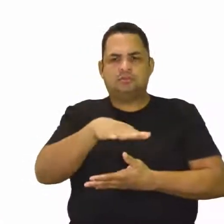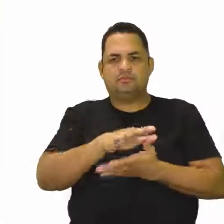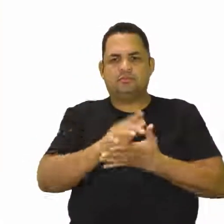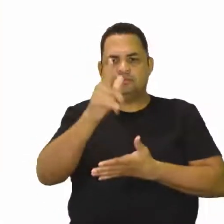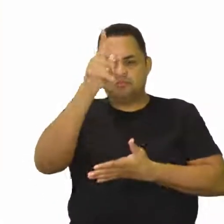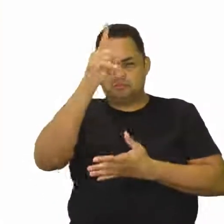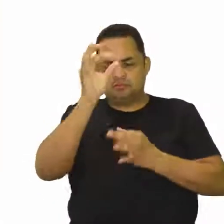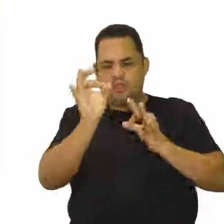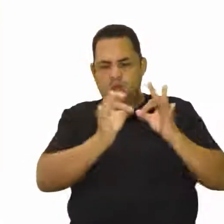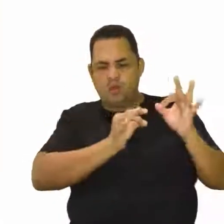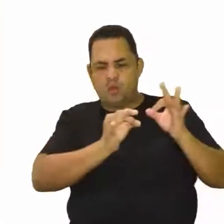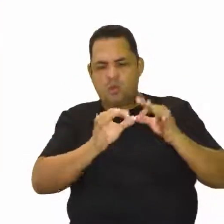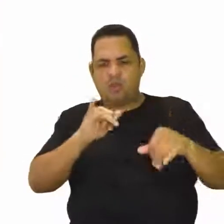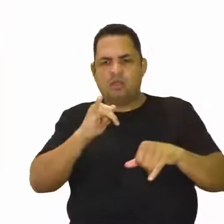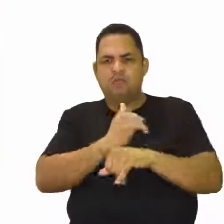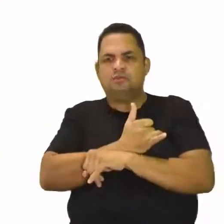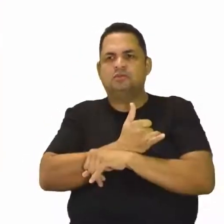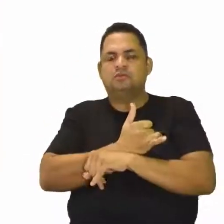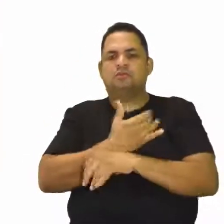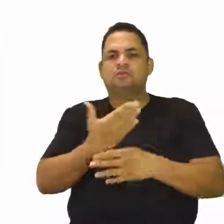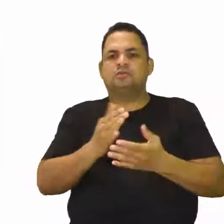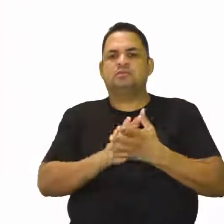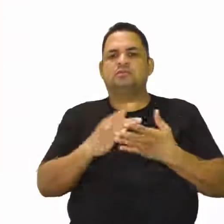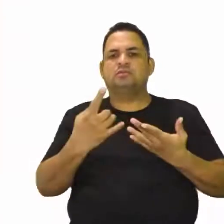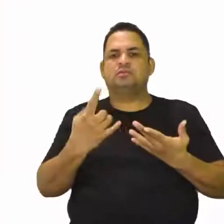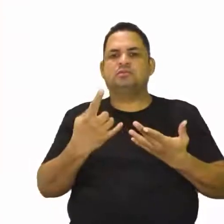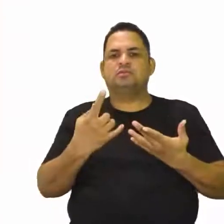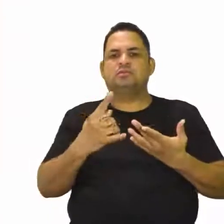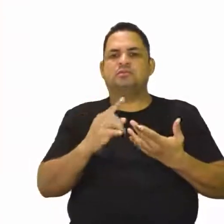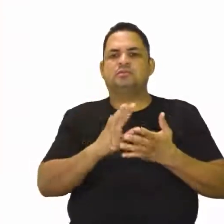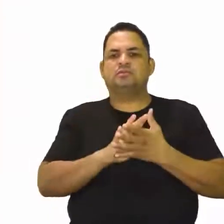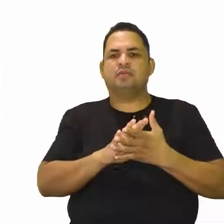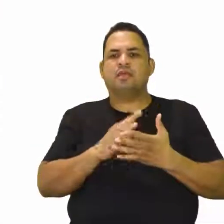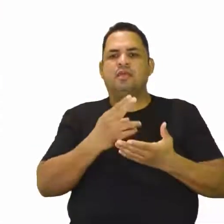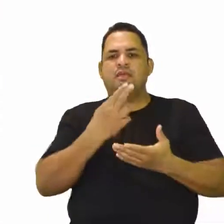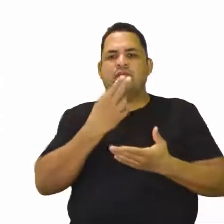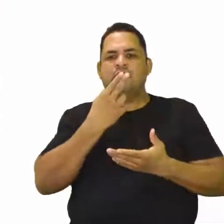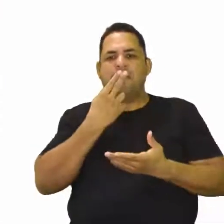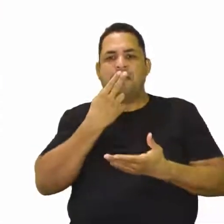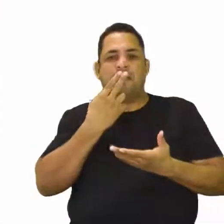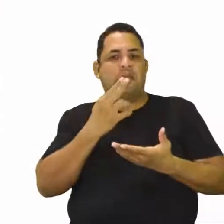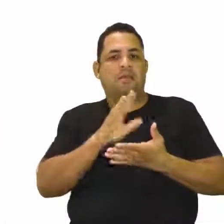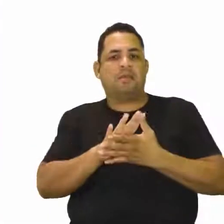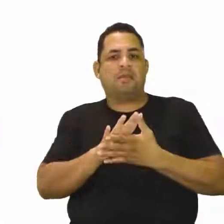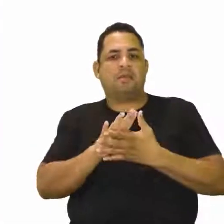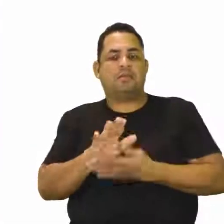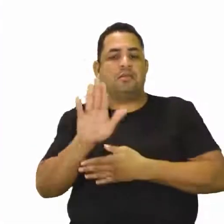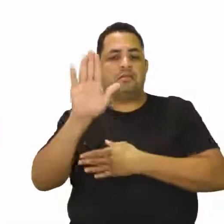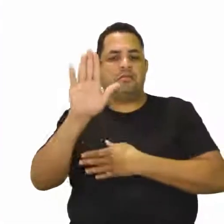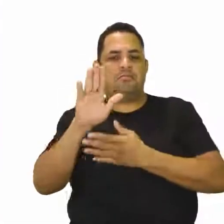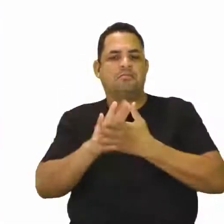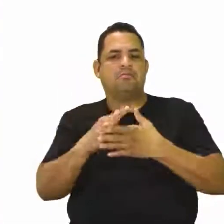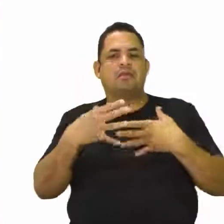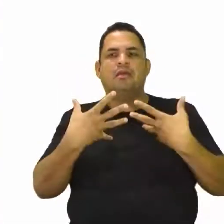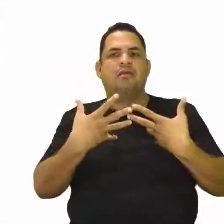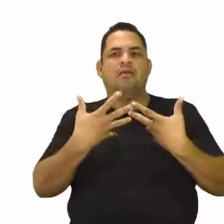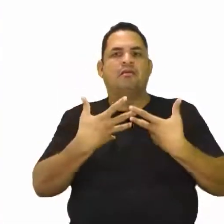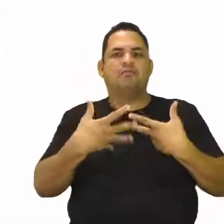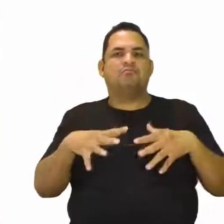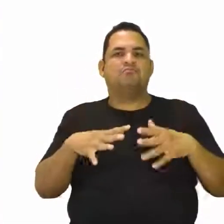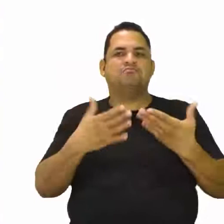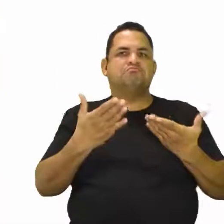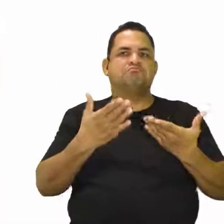alemães montaram essa estratégia. Só que aí Hitler relaxou, achando que não tinha ninguém